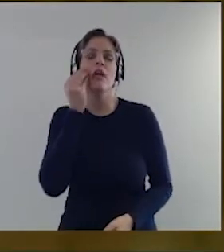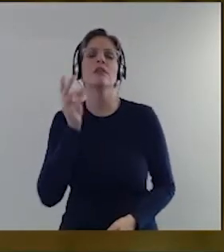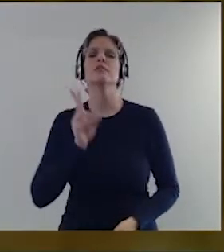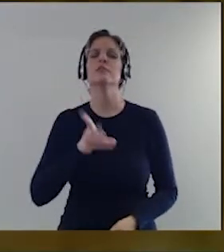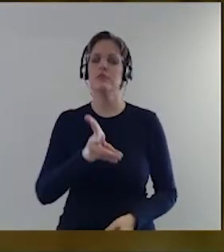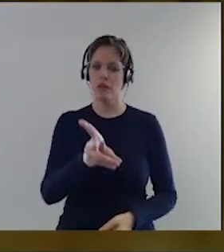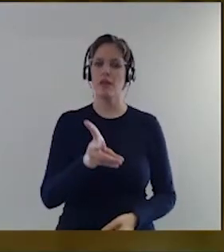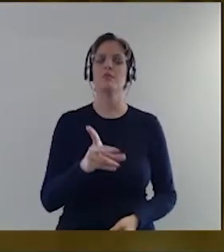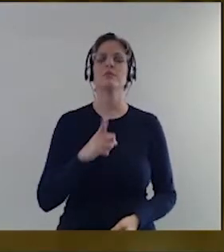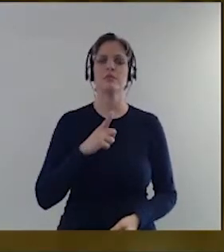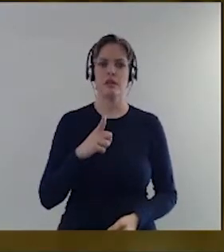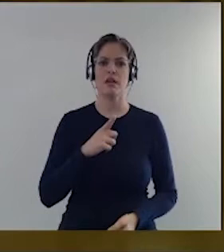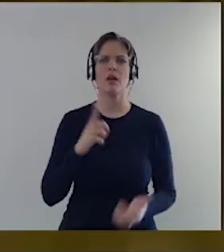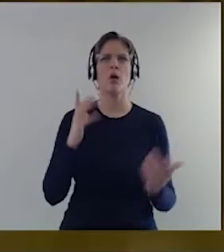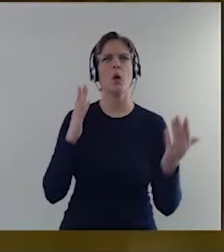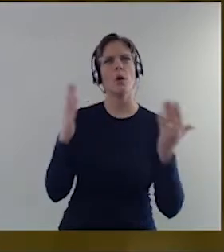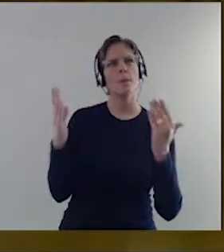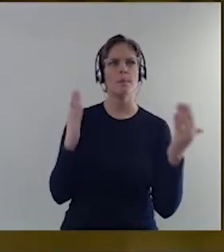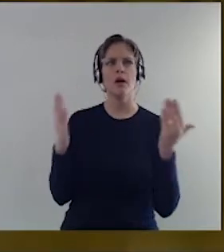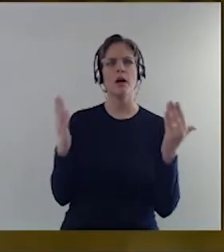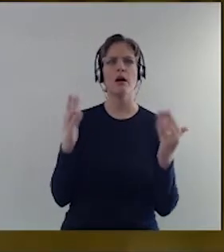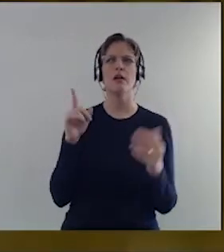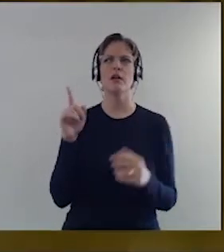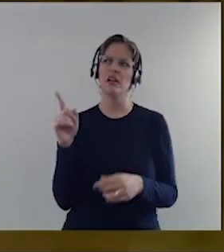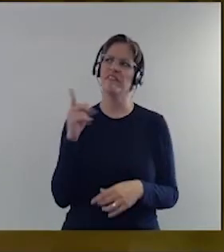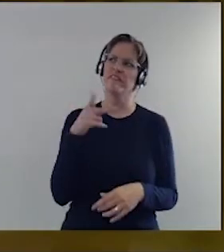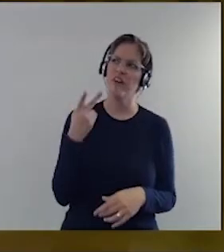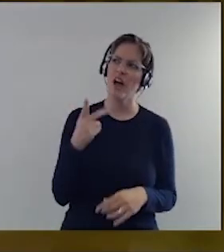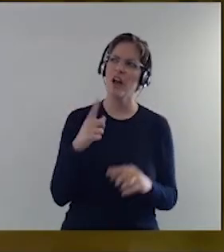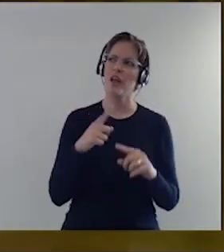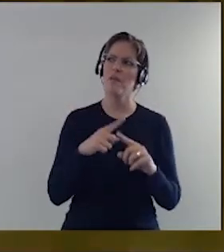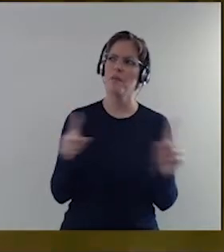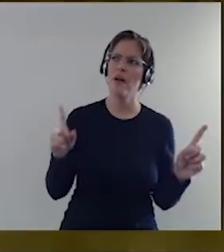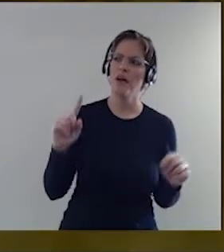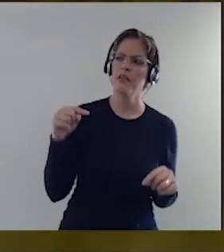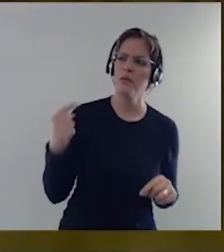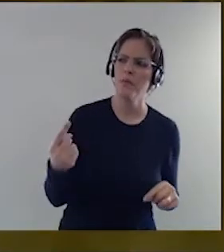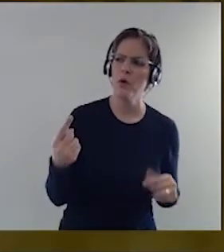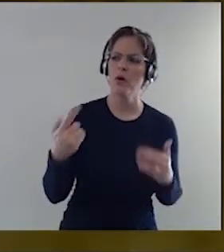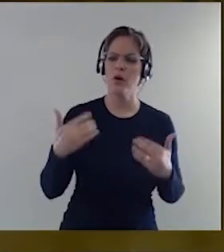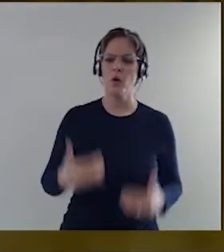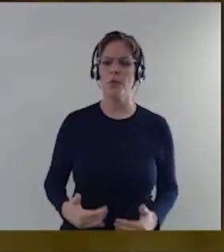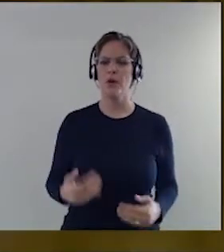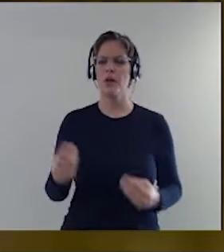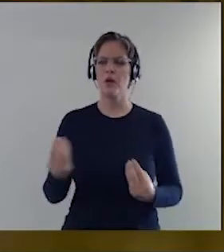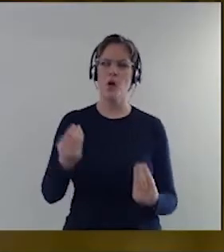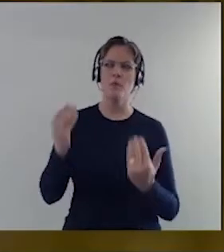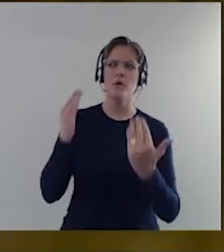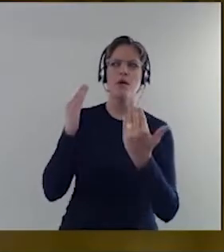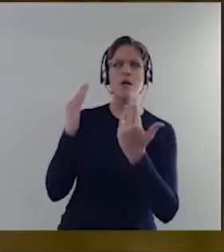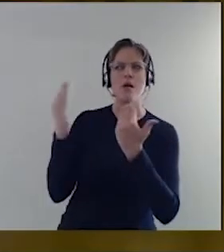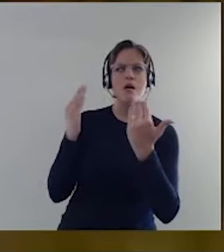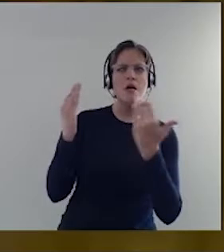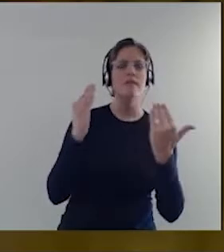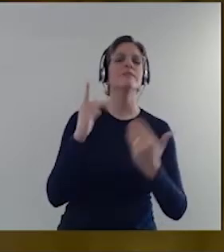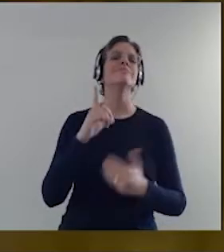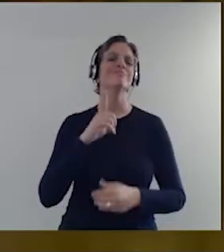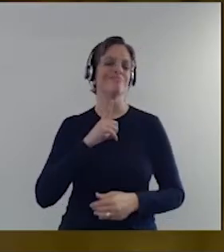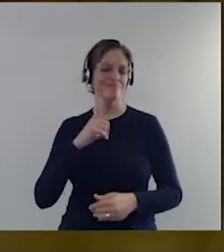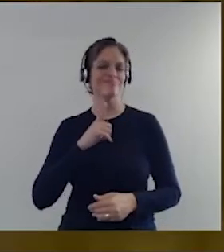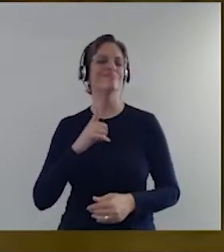momento. Comparam o que é dito com o que é praticado na realidade.